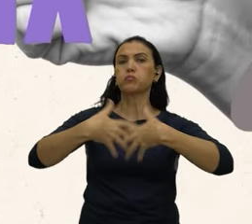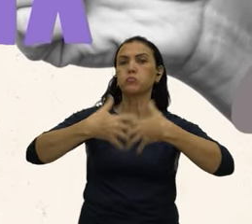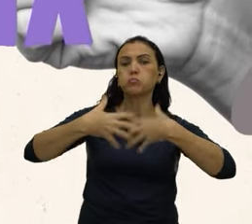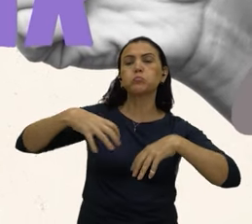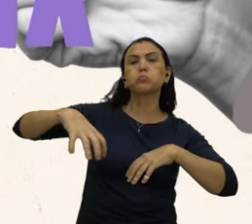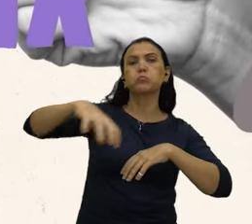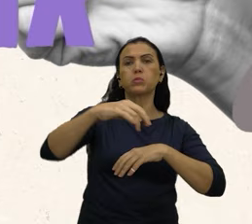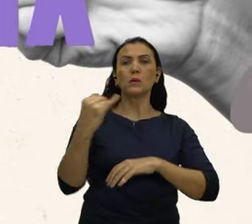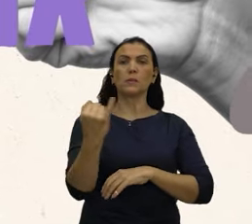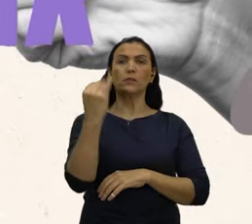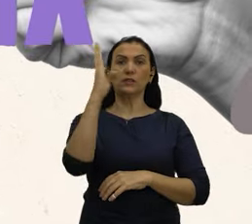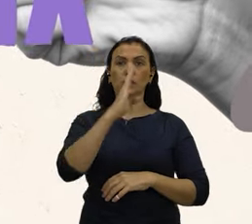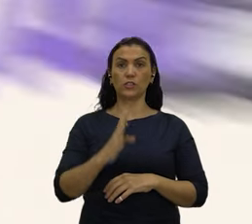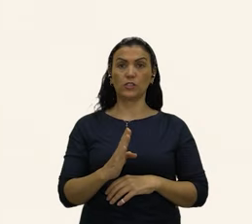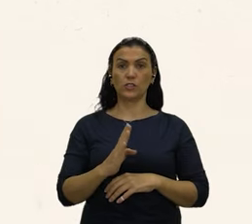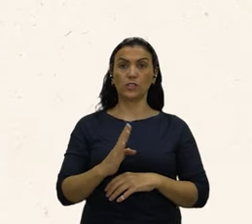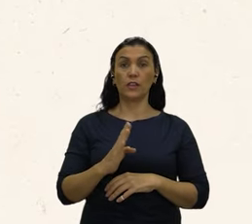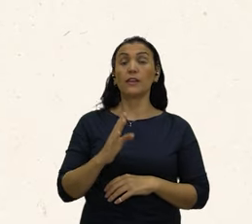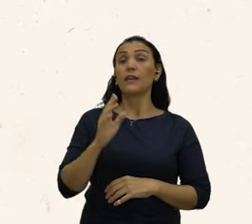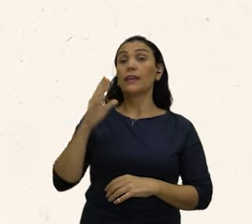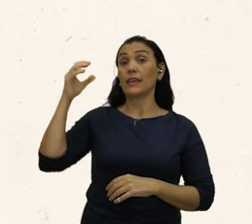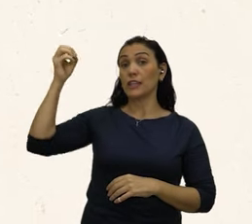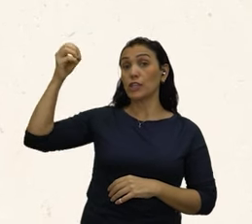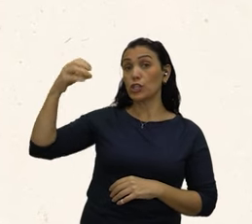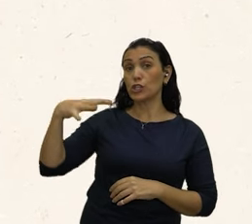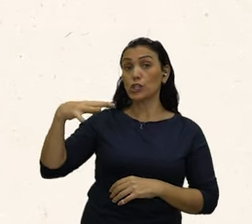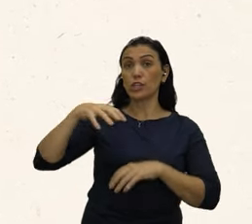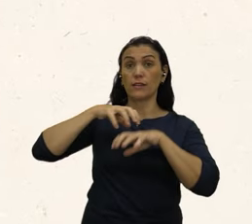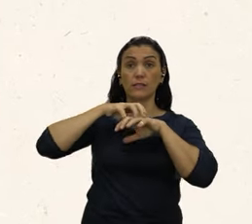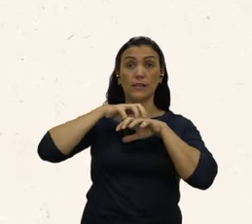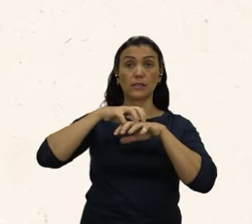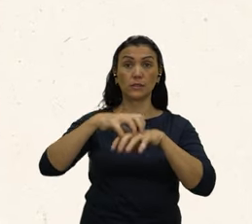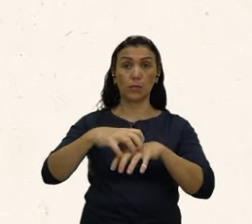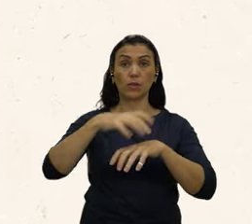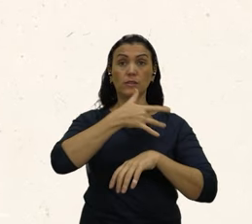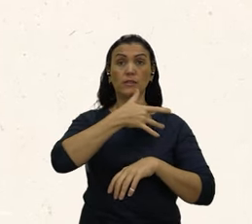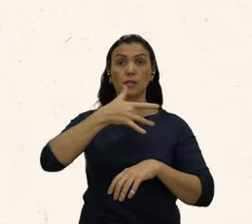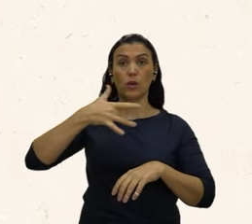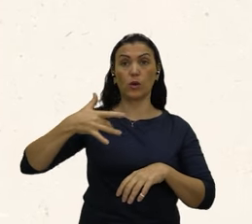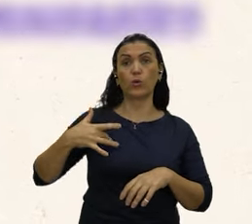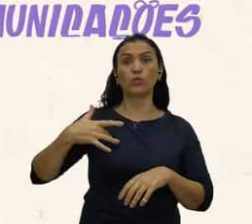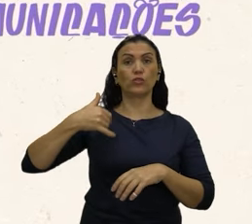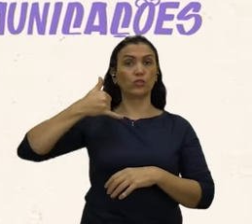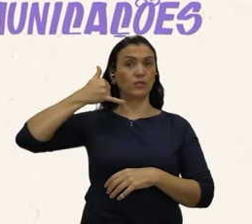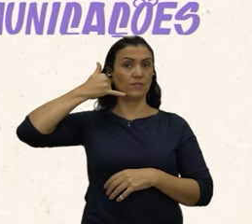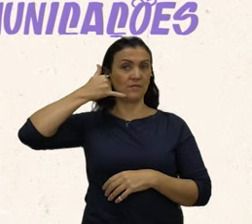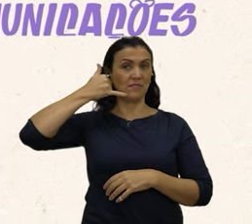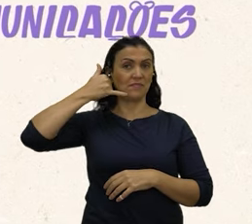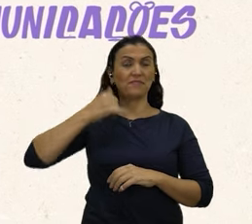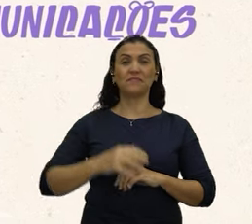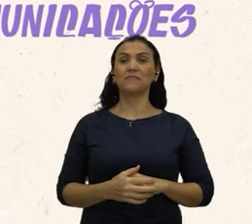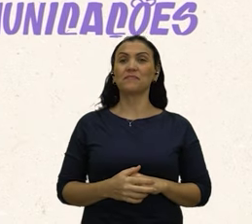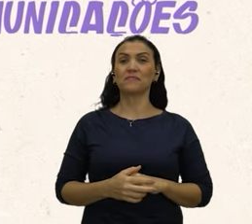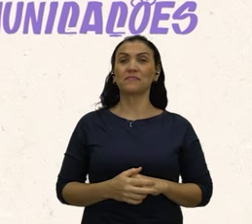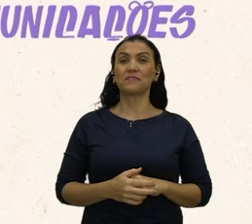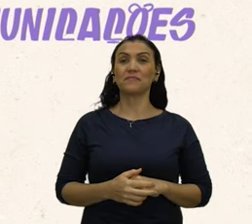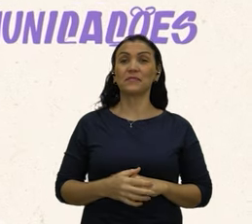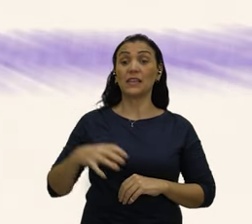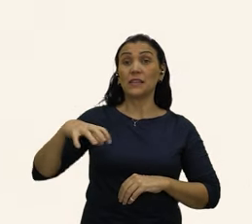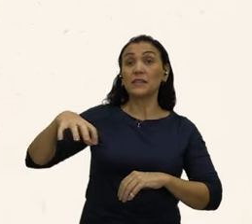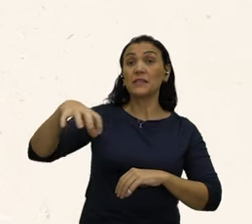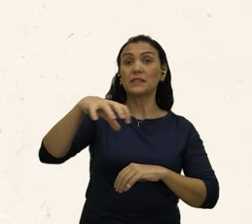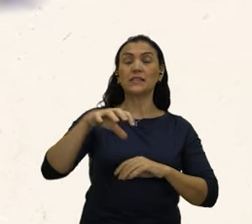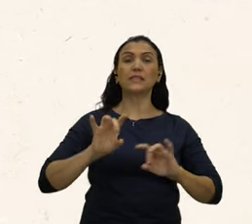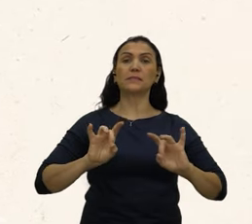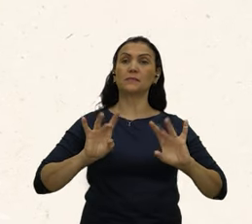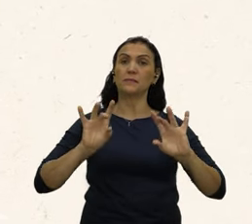de setores importantes para o país, como energia, transporte, saúde e telecomunicações. Essas